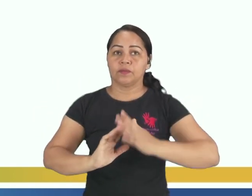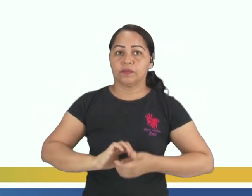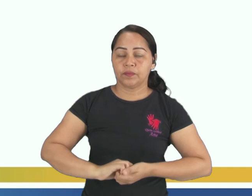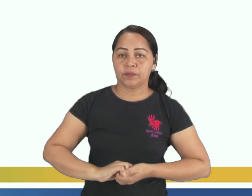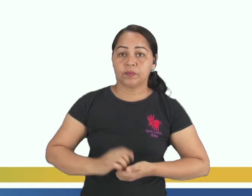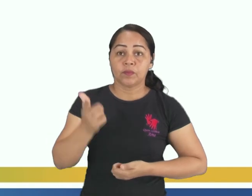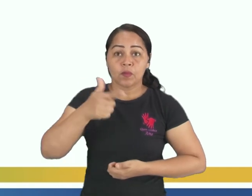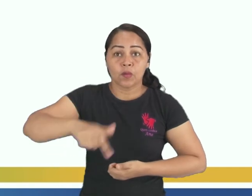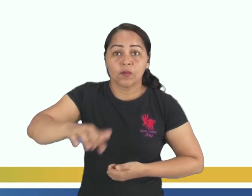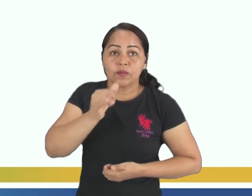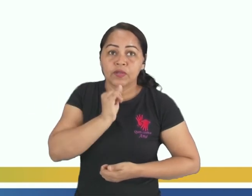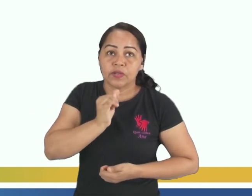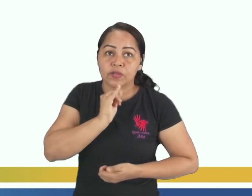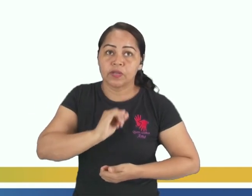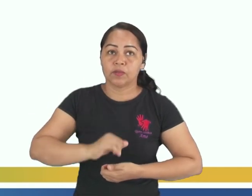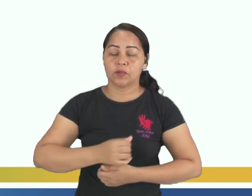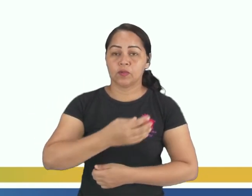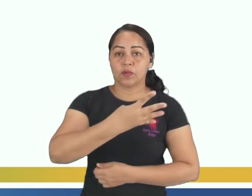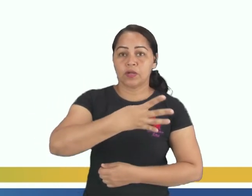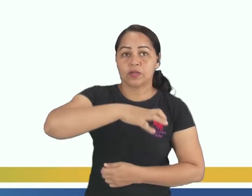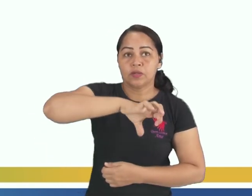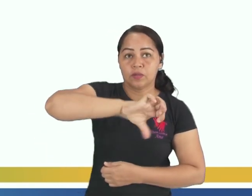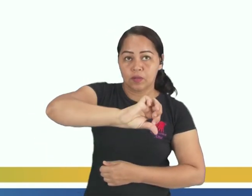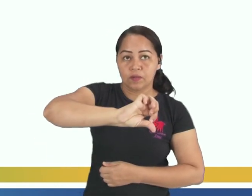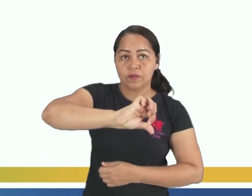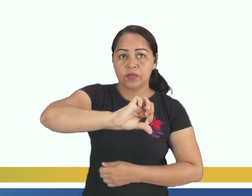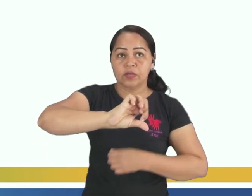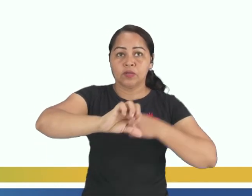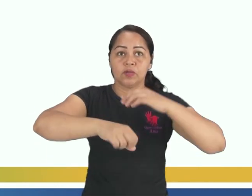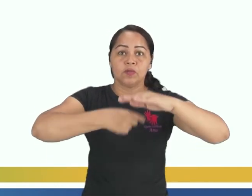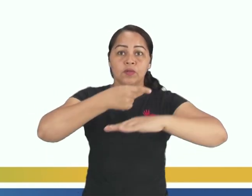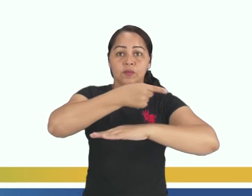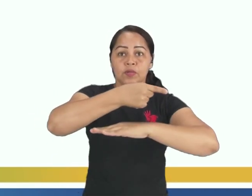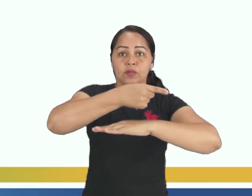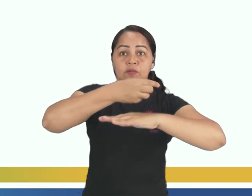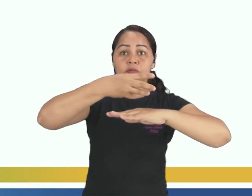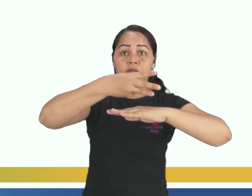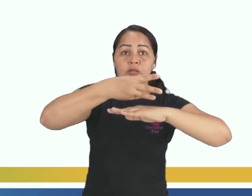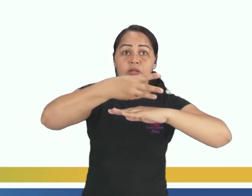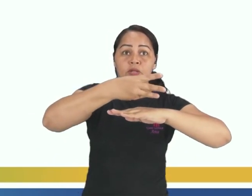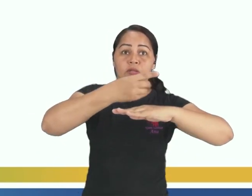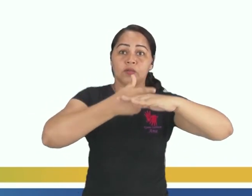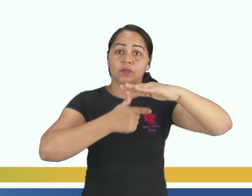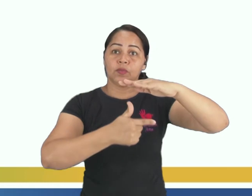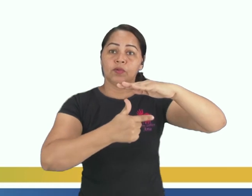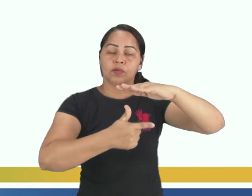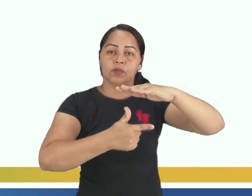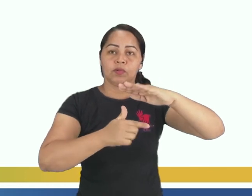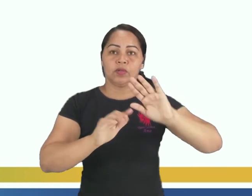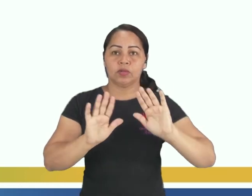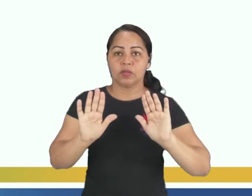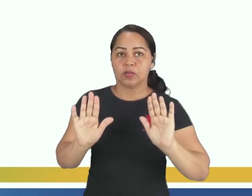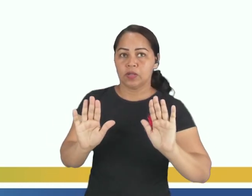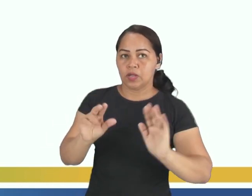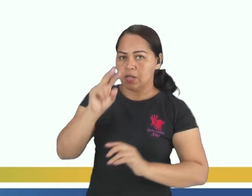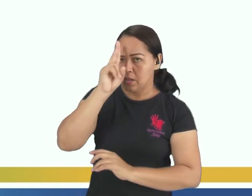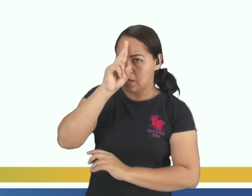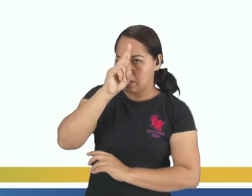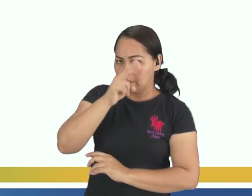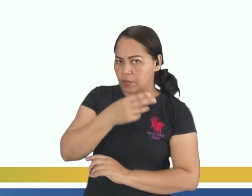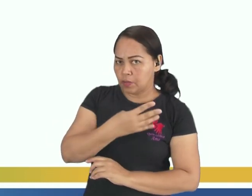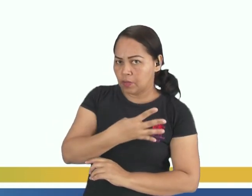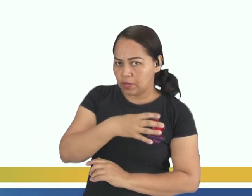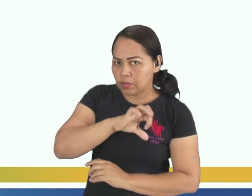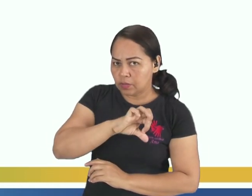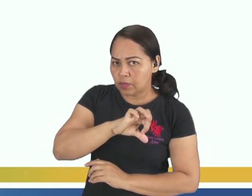49 elevado a menos 3 sobre 2. Bom, a gente pode fazer assim, o 49, você lembra que é 7 ao